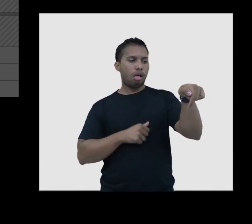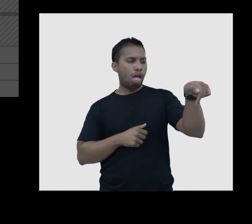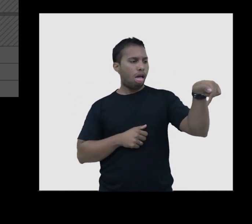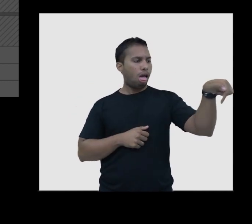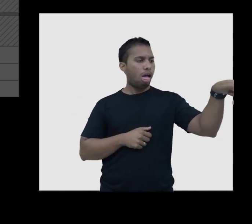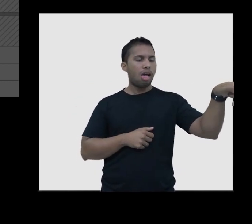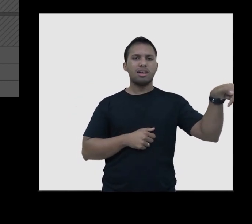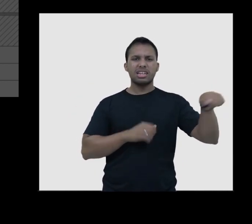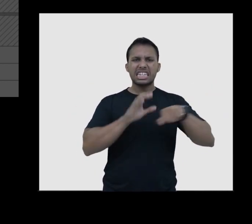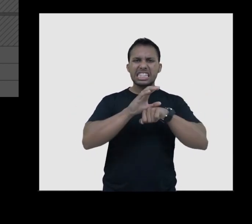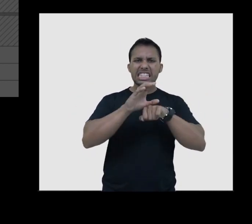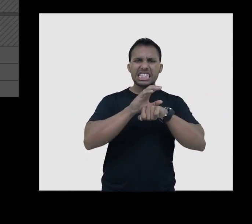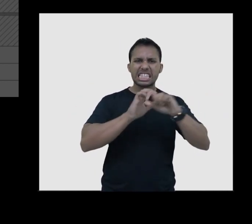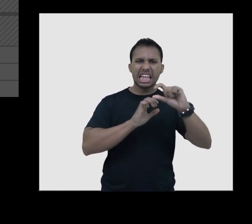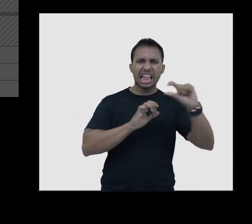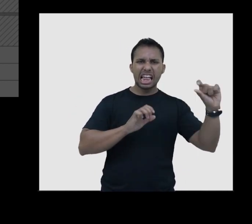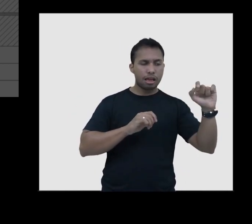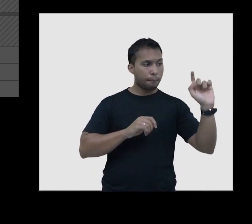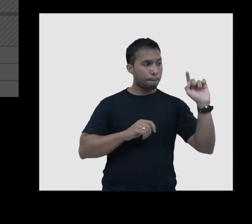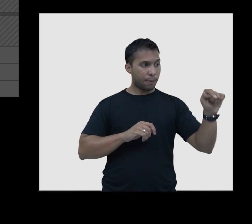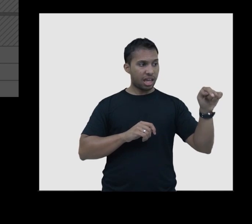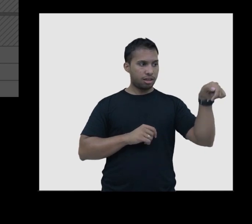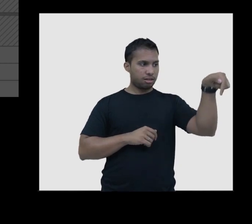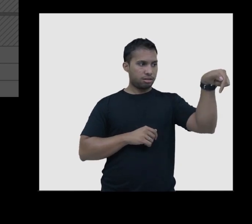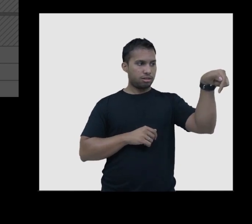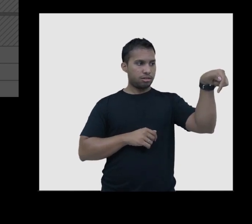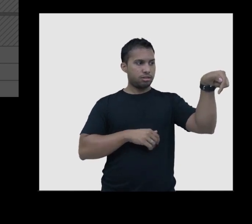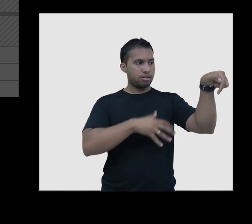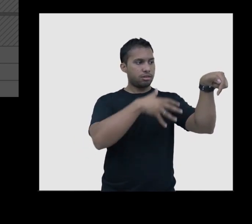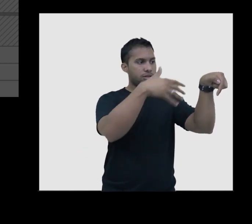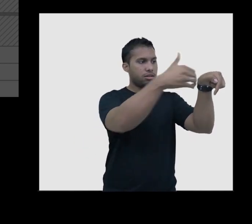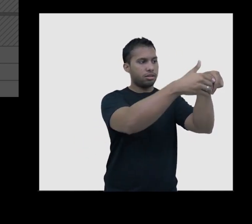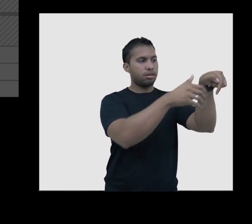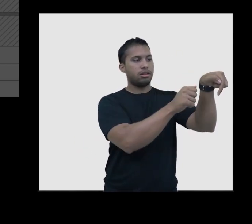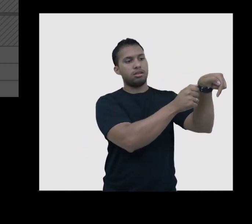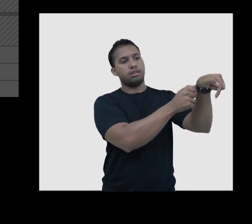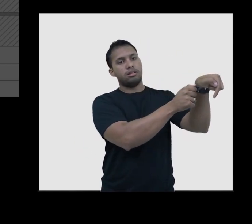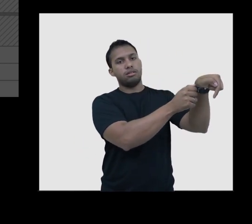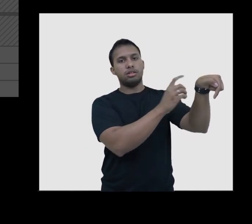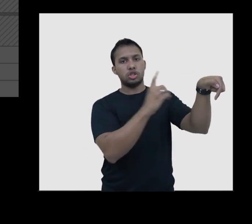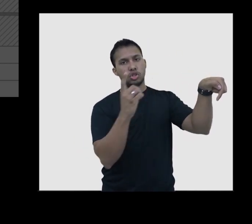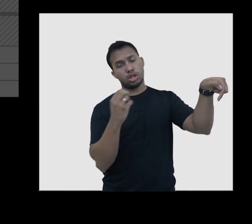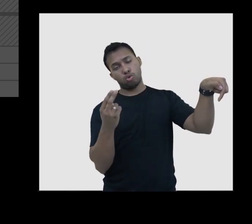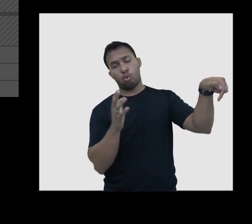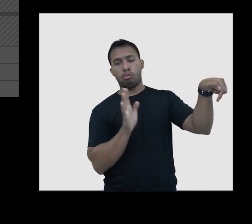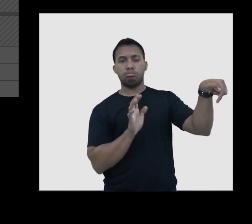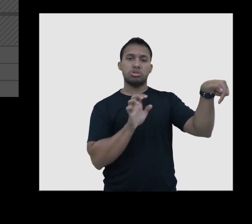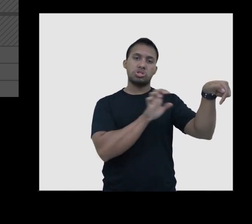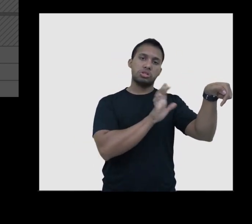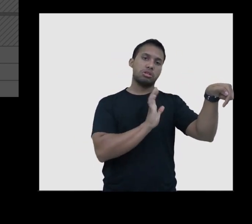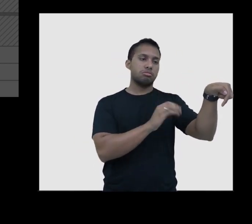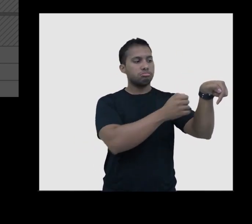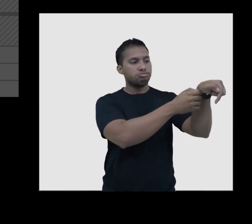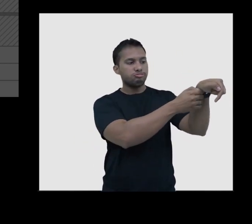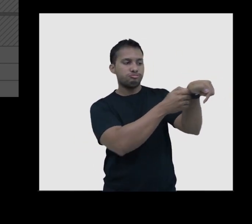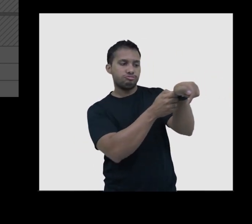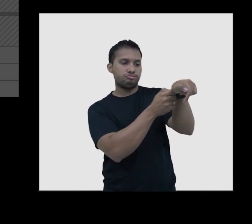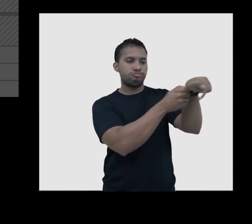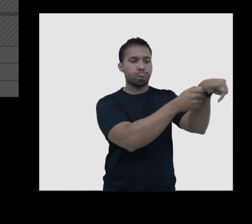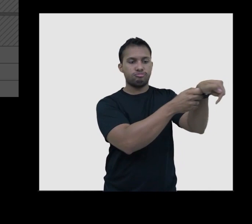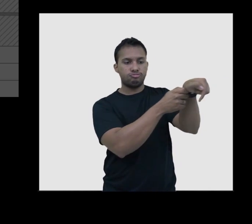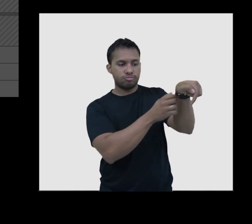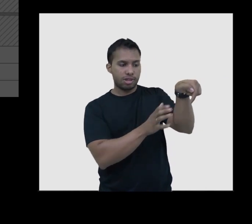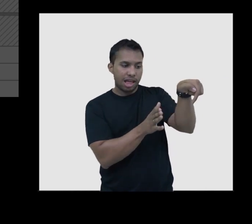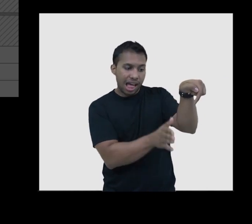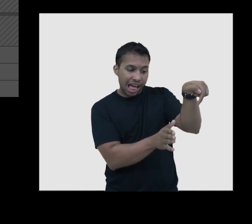posicionar o mouse sobre essa barra cinza aqui, bem no finalzinho dela, ó. Clicar nela e arrastar para a direita, ó,